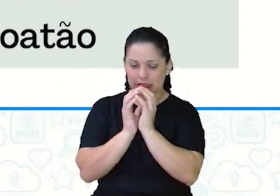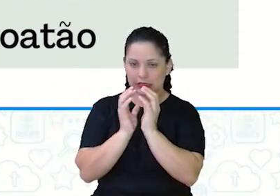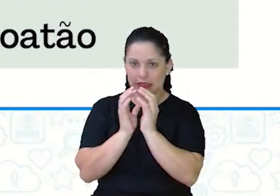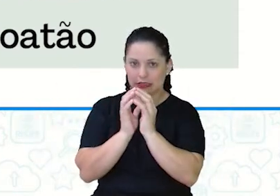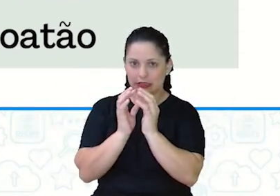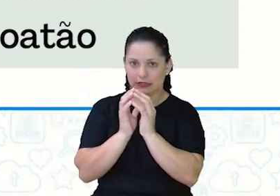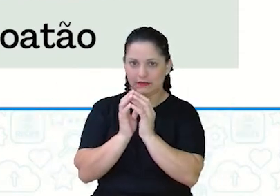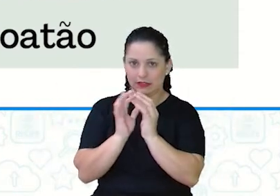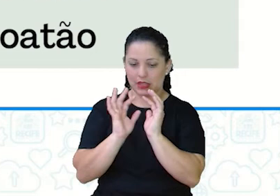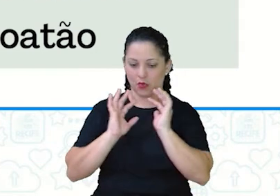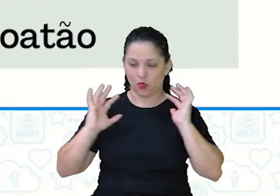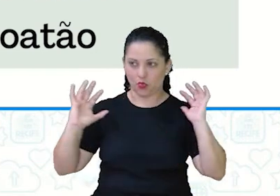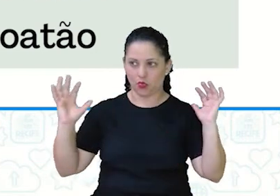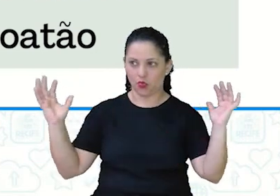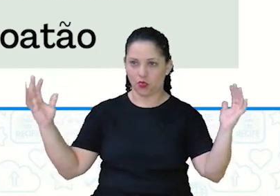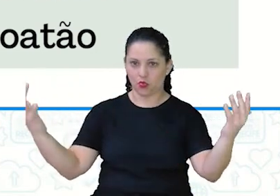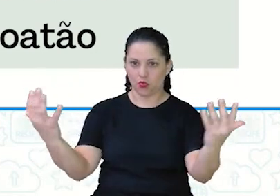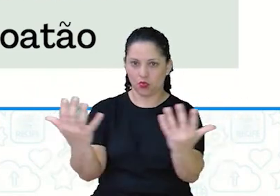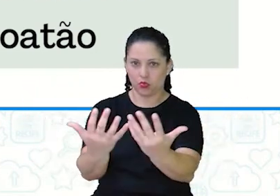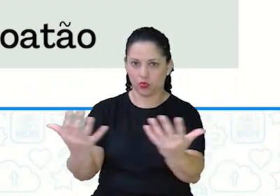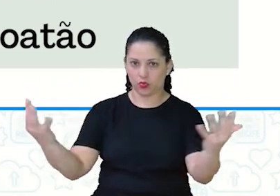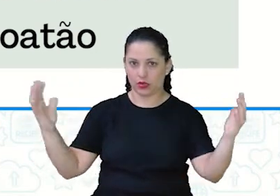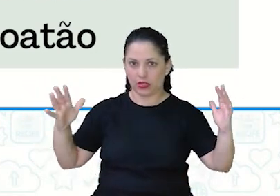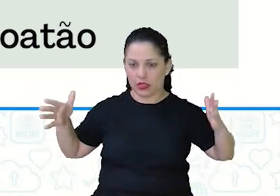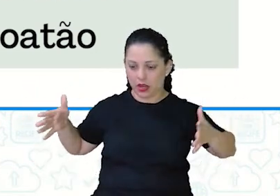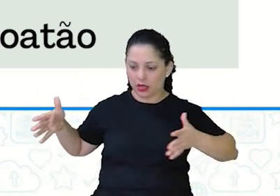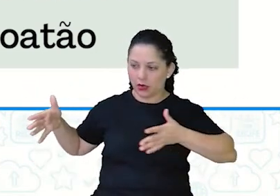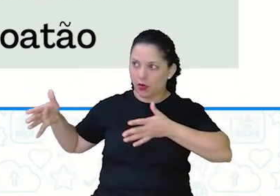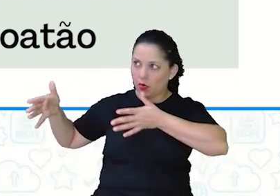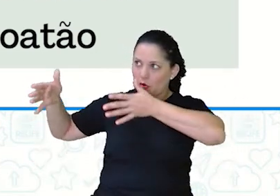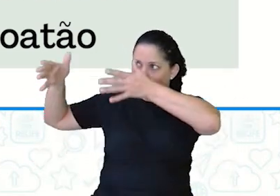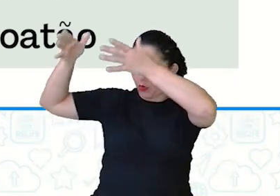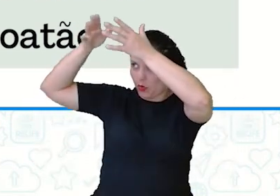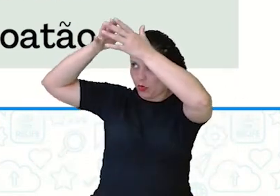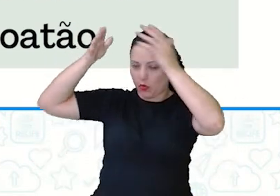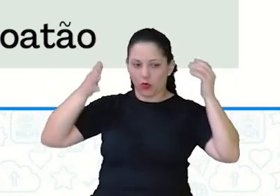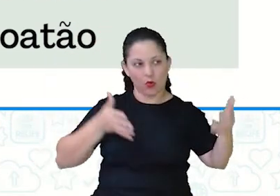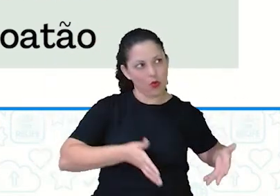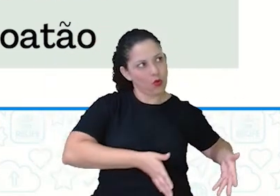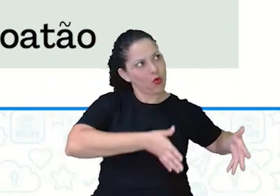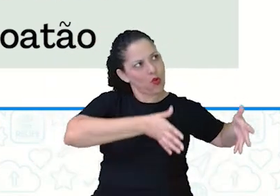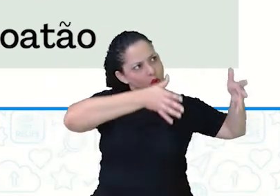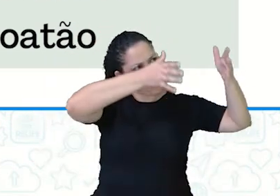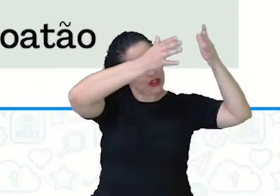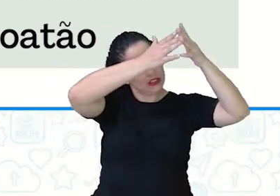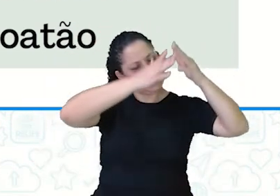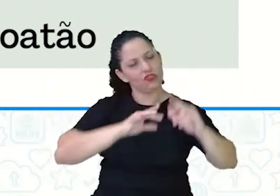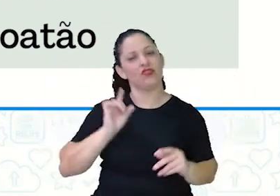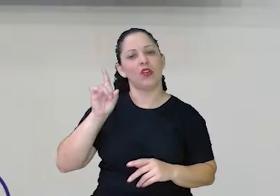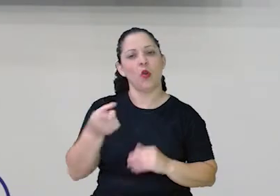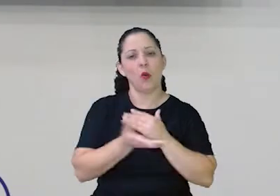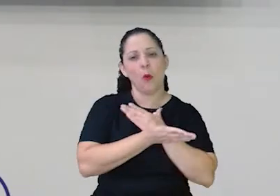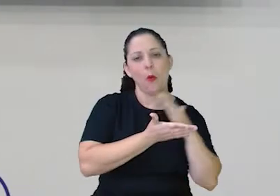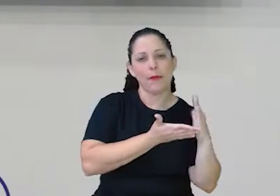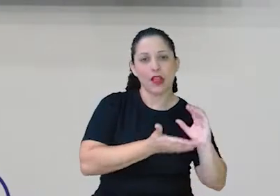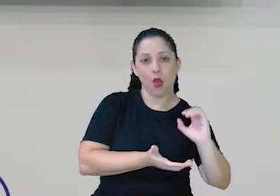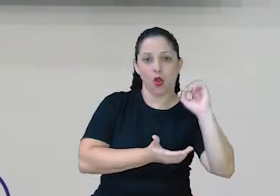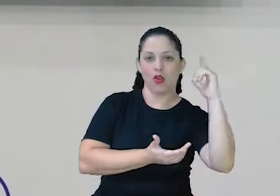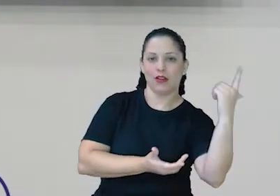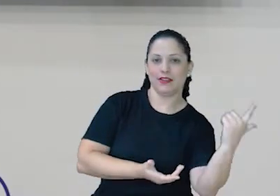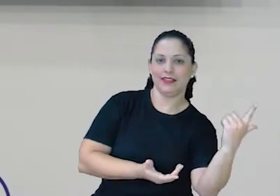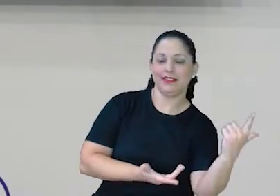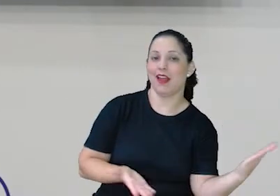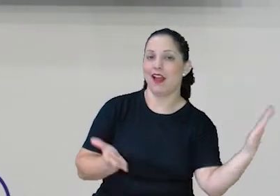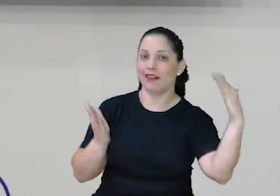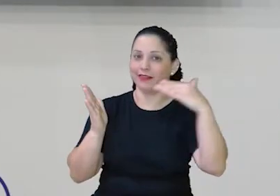colinas em um arco que se estende ao norte, do norte ao sul, de Olinda até Jaboatão. Agora eu cheguei na parte